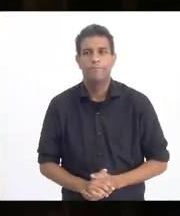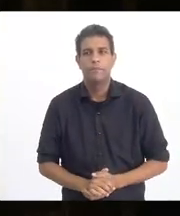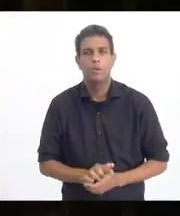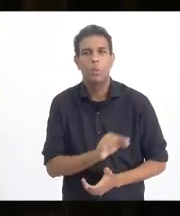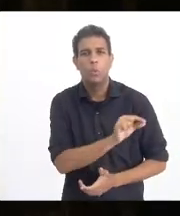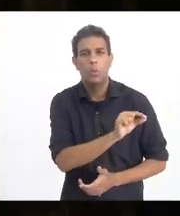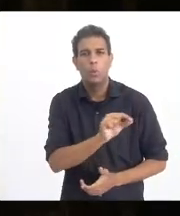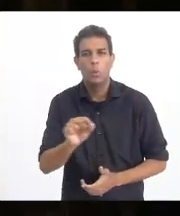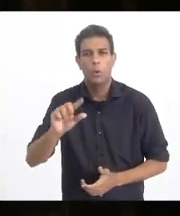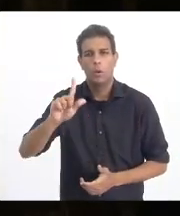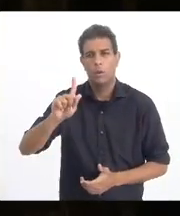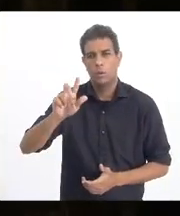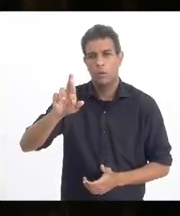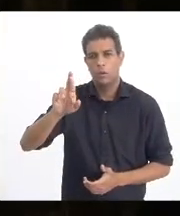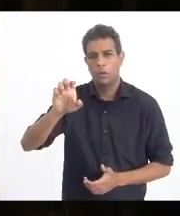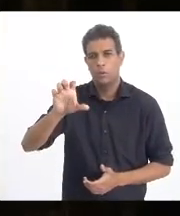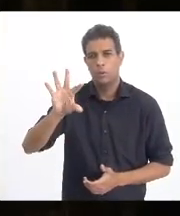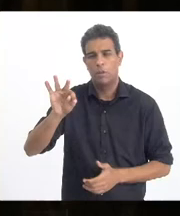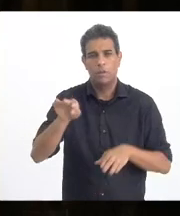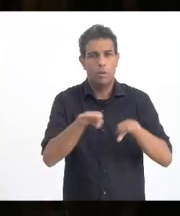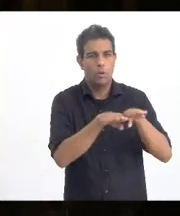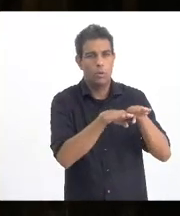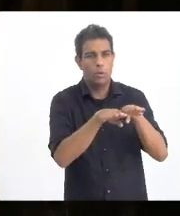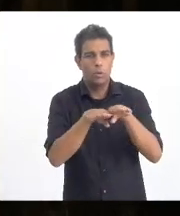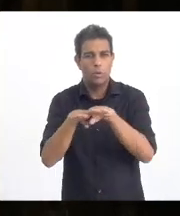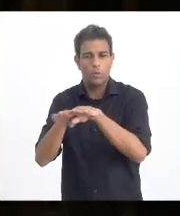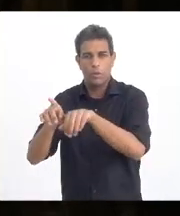intuito é que a Gretchen seja igual para todos. Só que